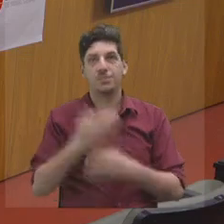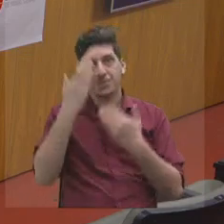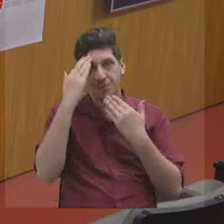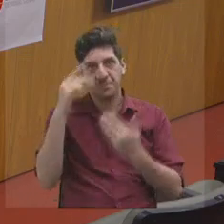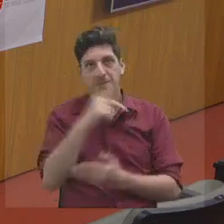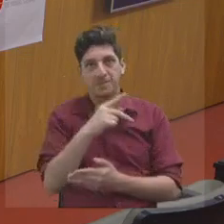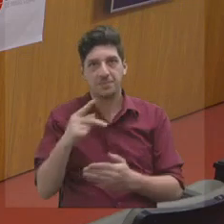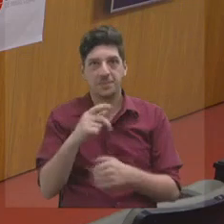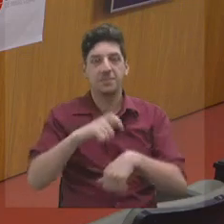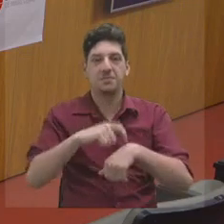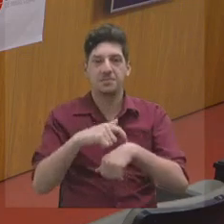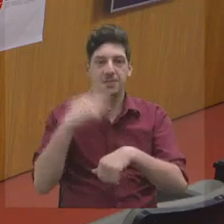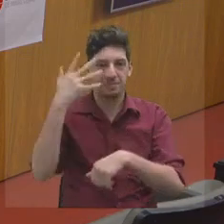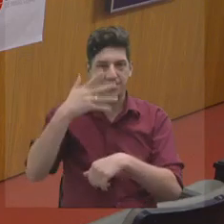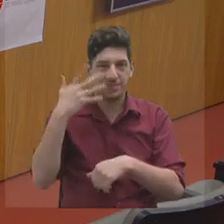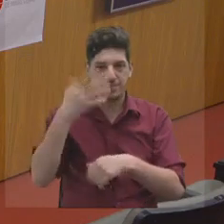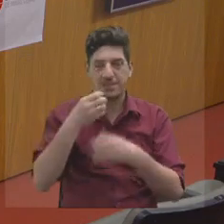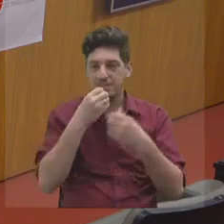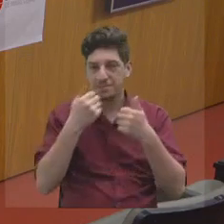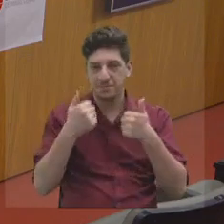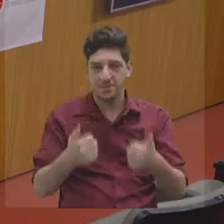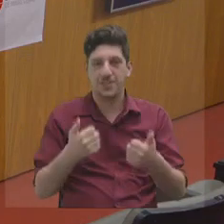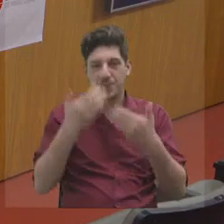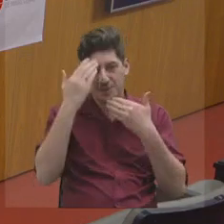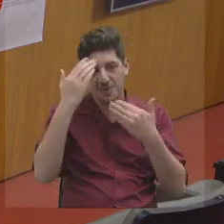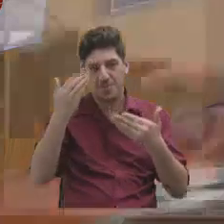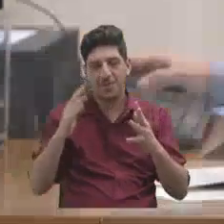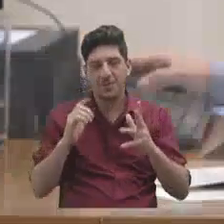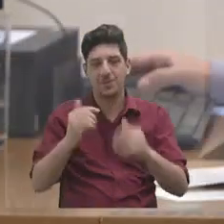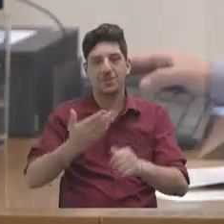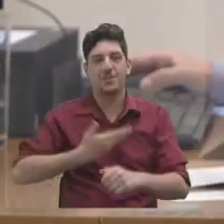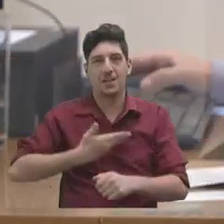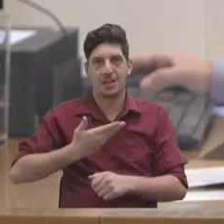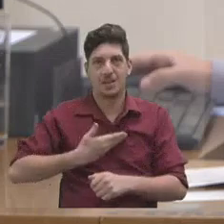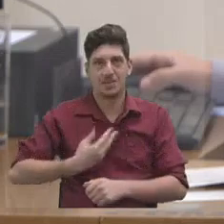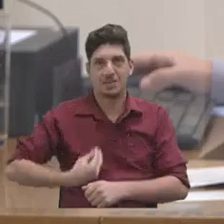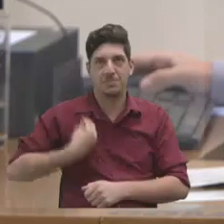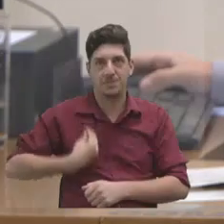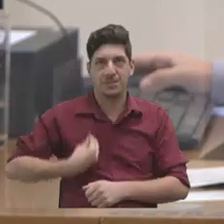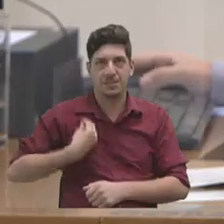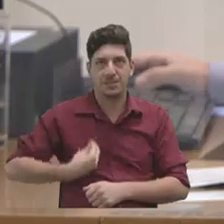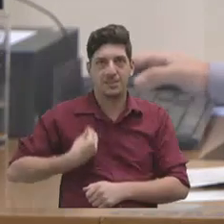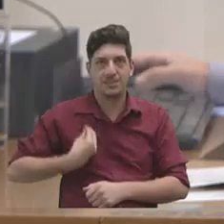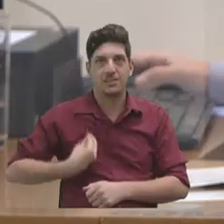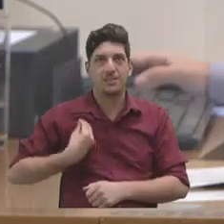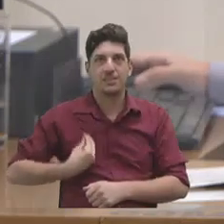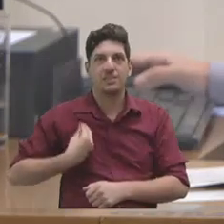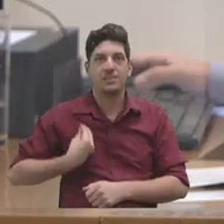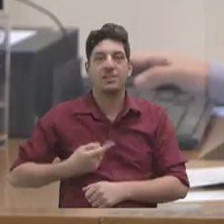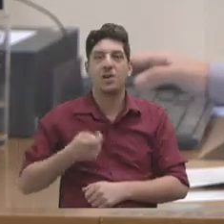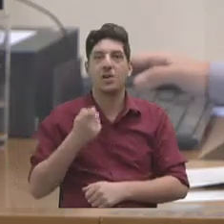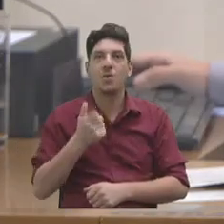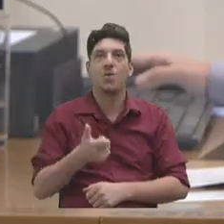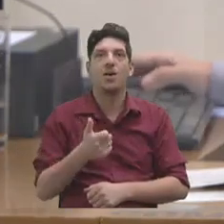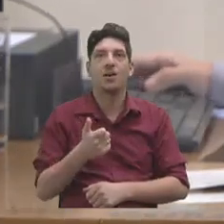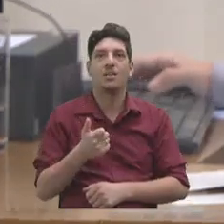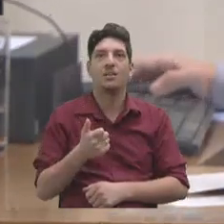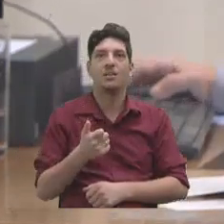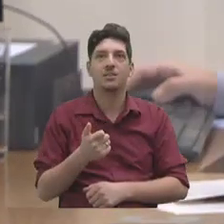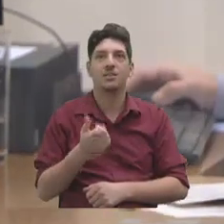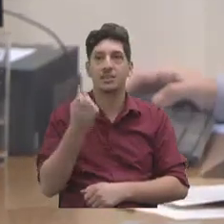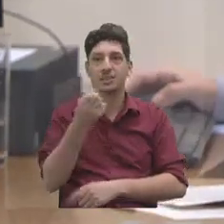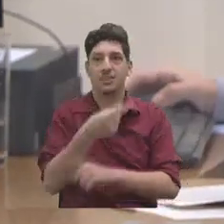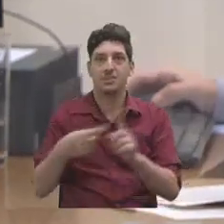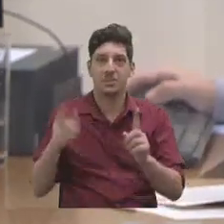fala queria agradecer que a todos os meus companheiros que nós estamos aqui quase 6:30